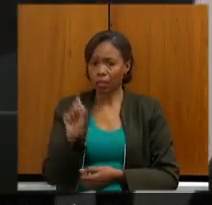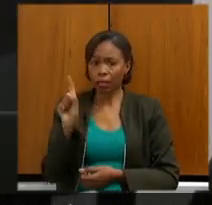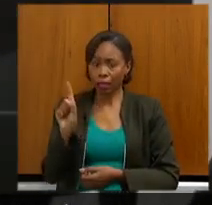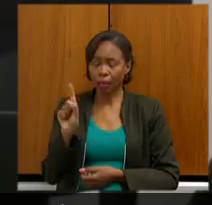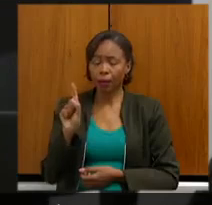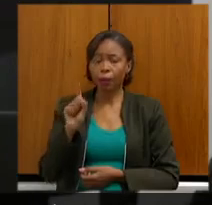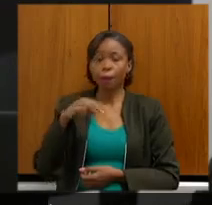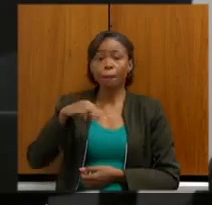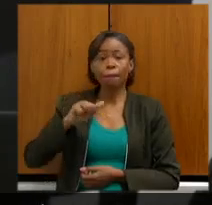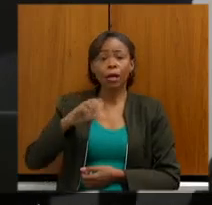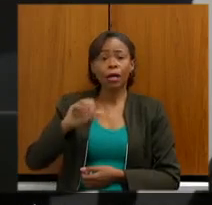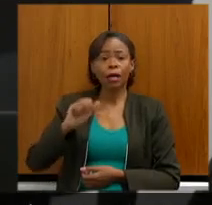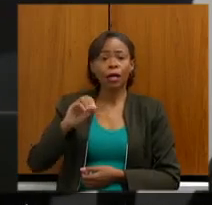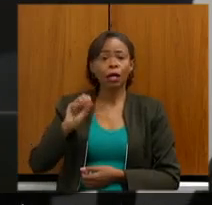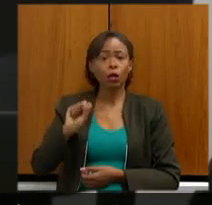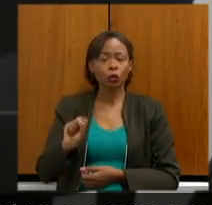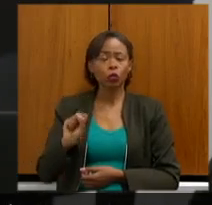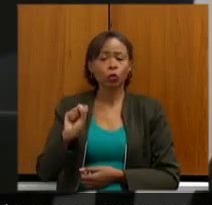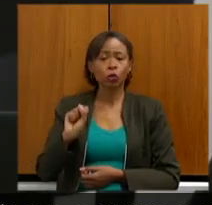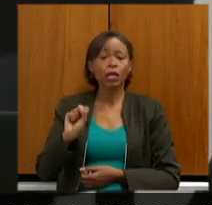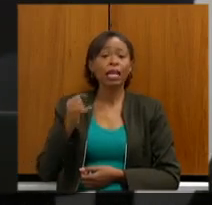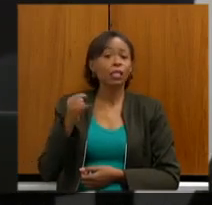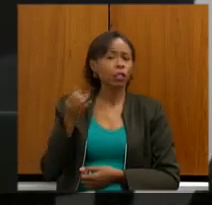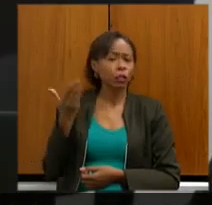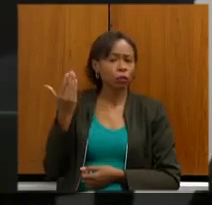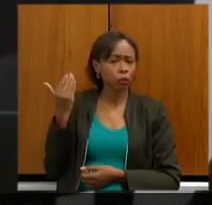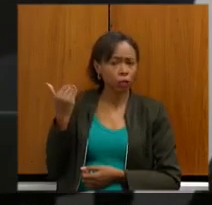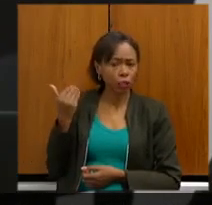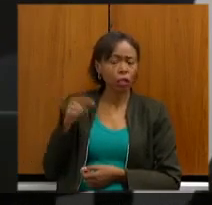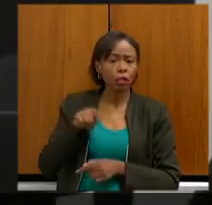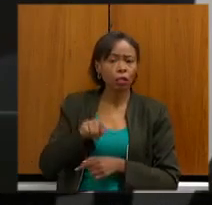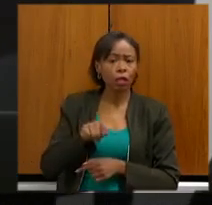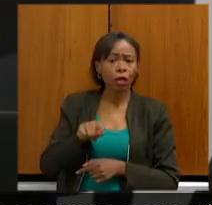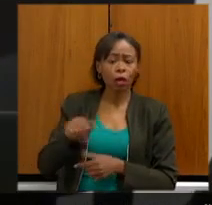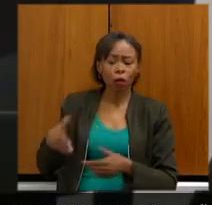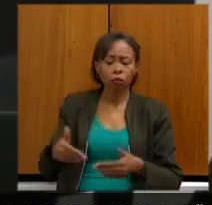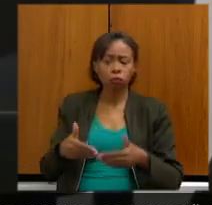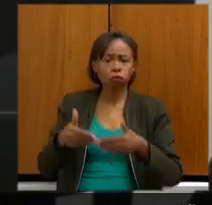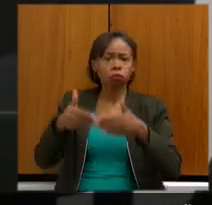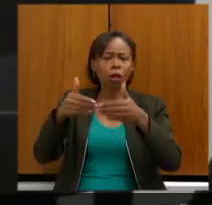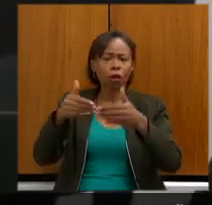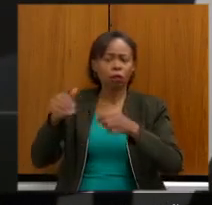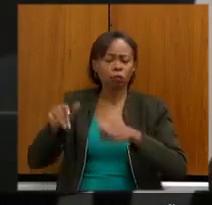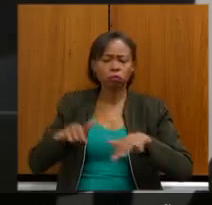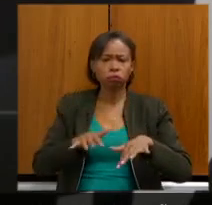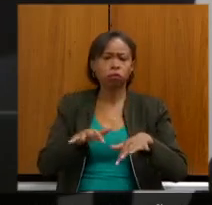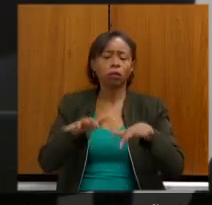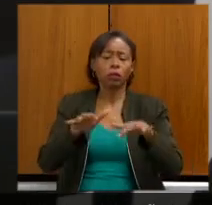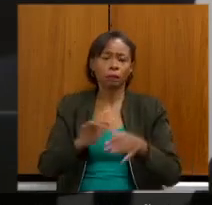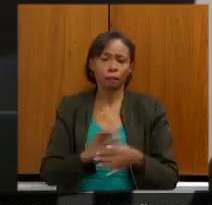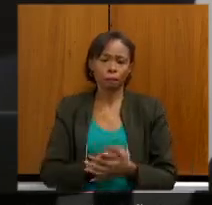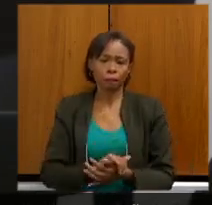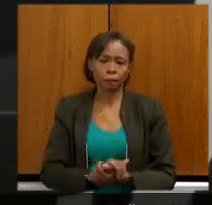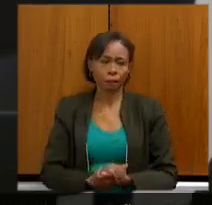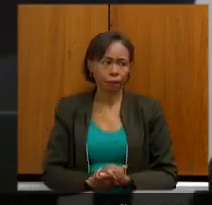muro é CJ estrutura de contenção e jussant contribui para o evento